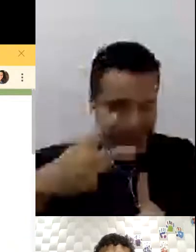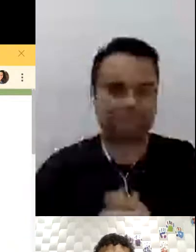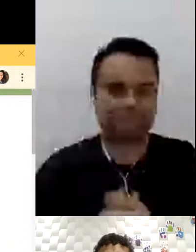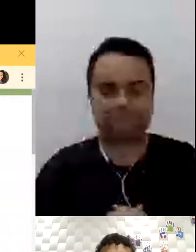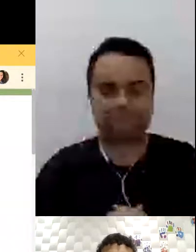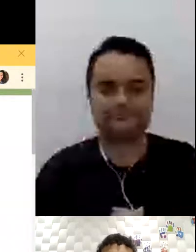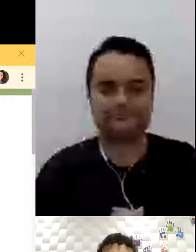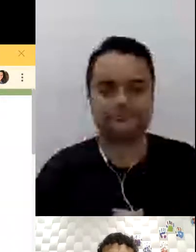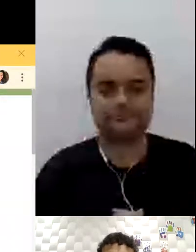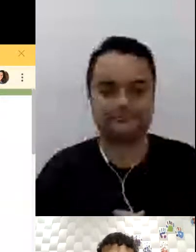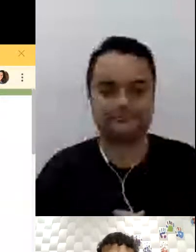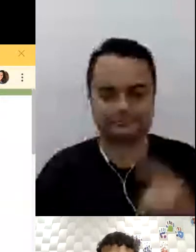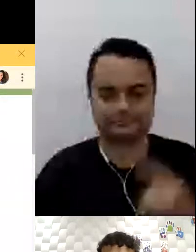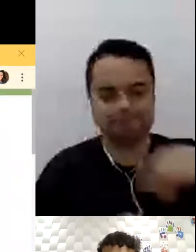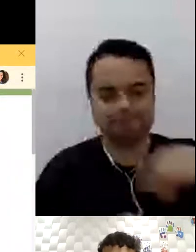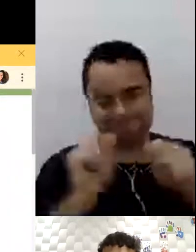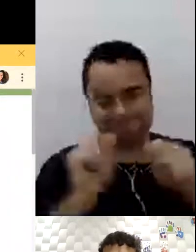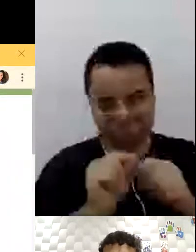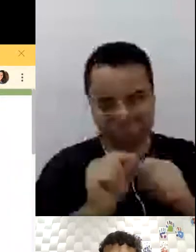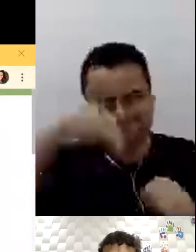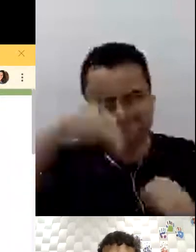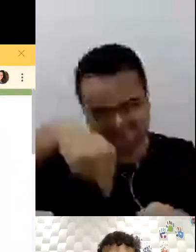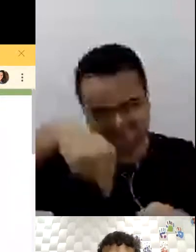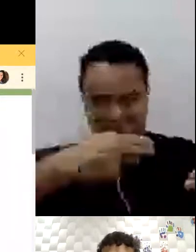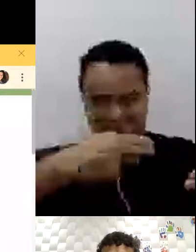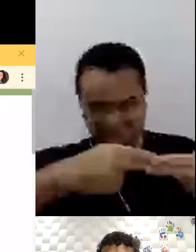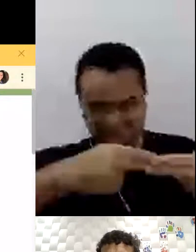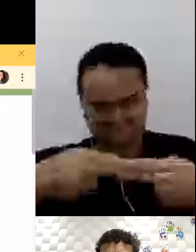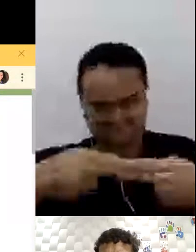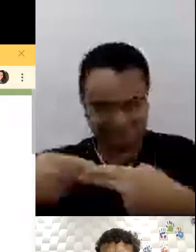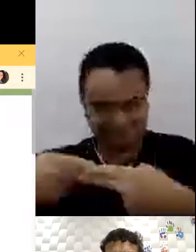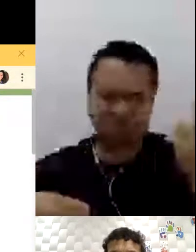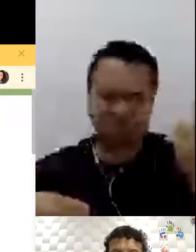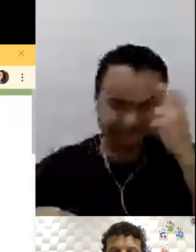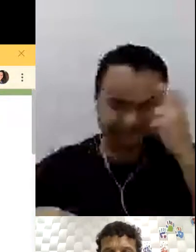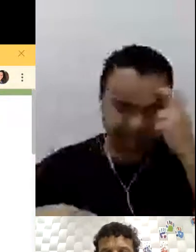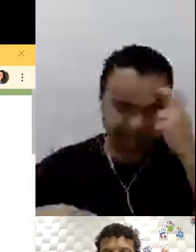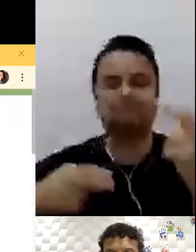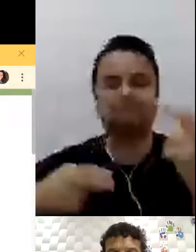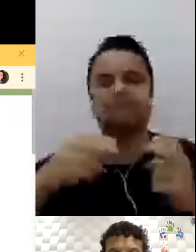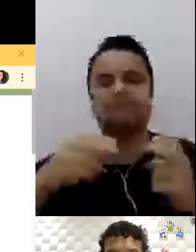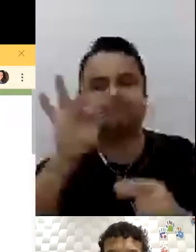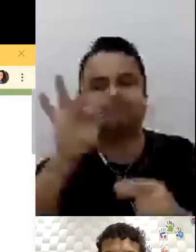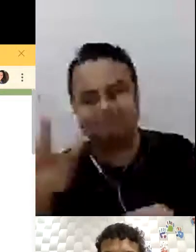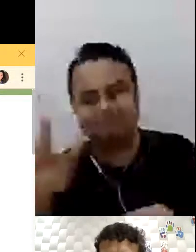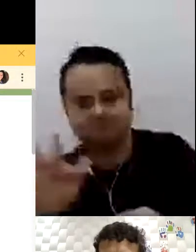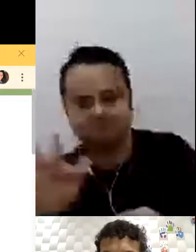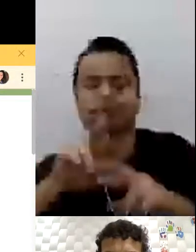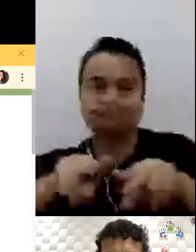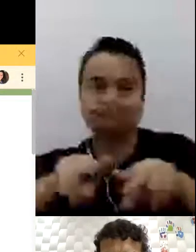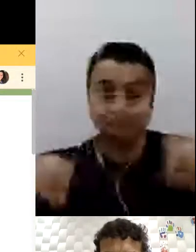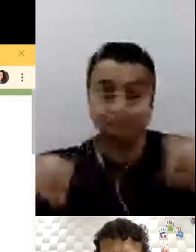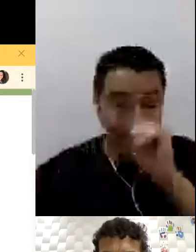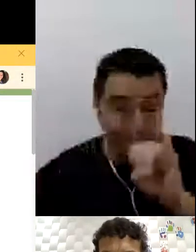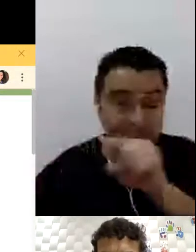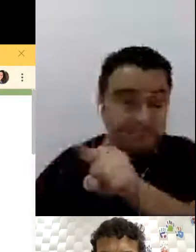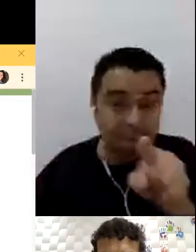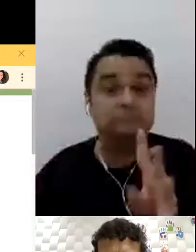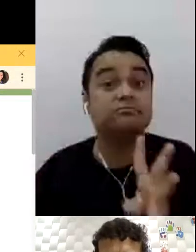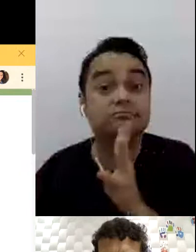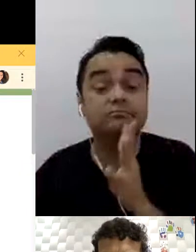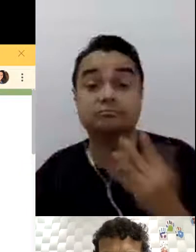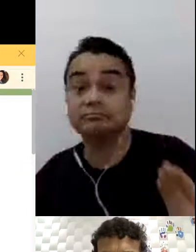segunda palestra que a gente está fazendo aqui da nossa trilha, né, de conhecimento para universitários. Então, se vocês conhecem